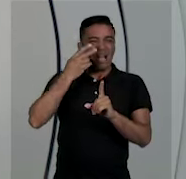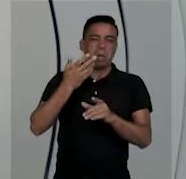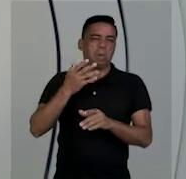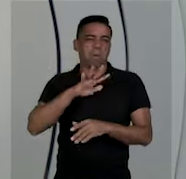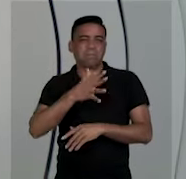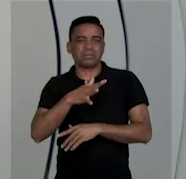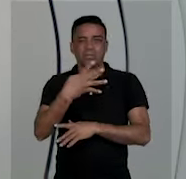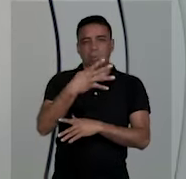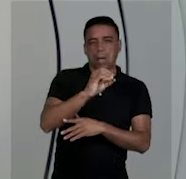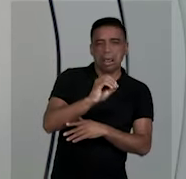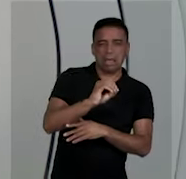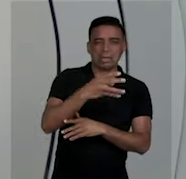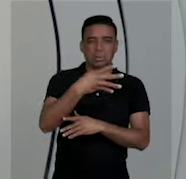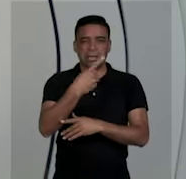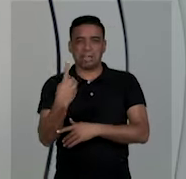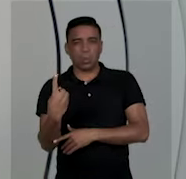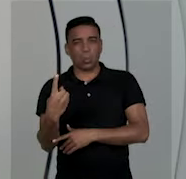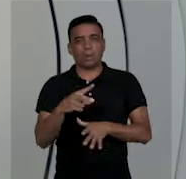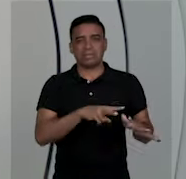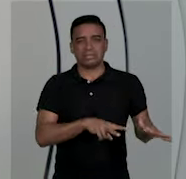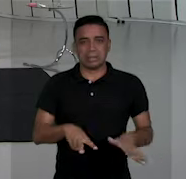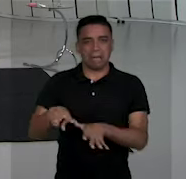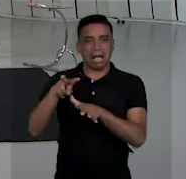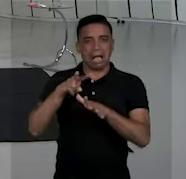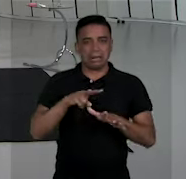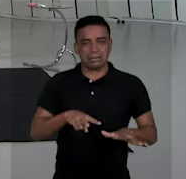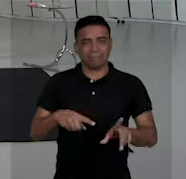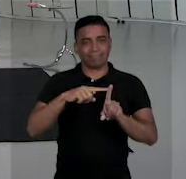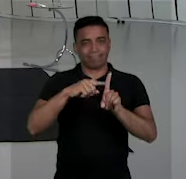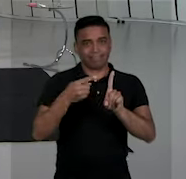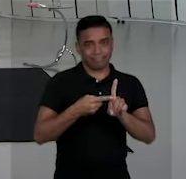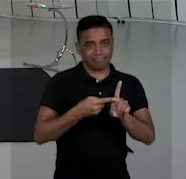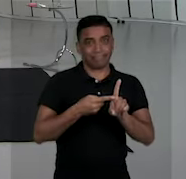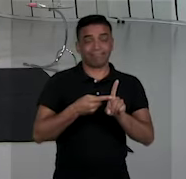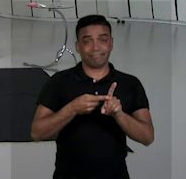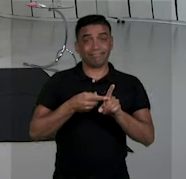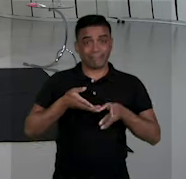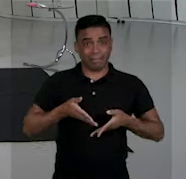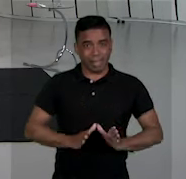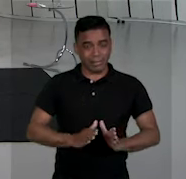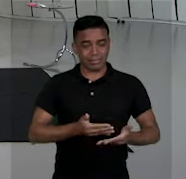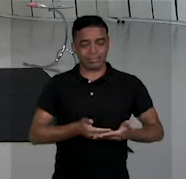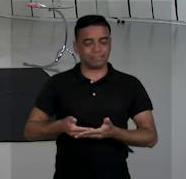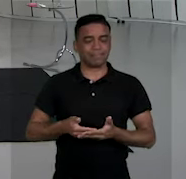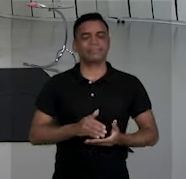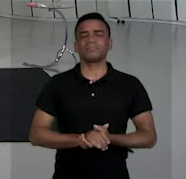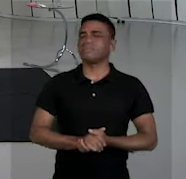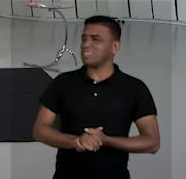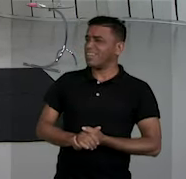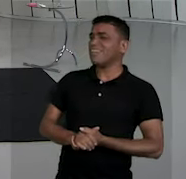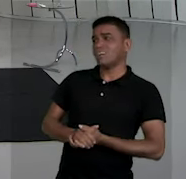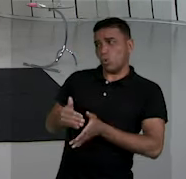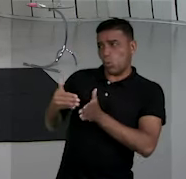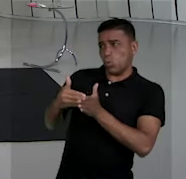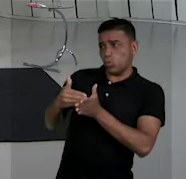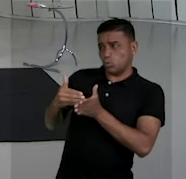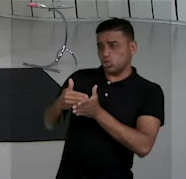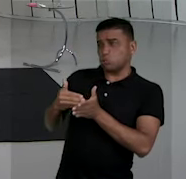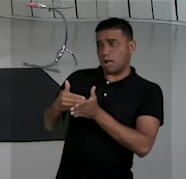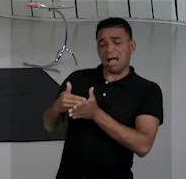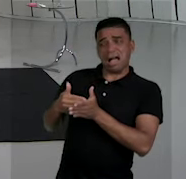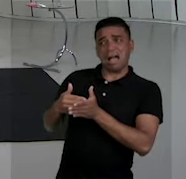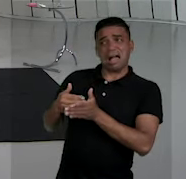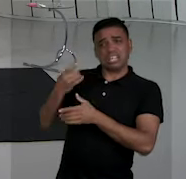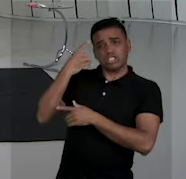até 40, 41 semanas de gestação. E normalmente conta pela última data da menstruação, correto? É isso, a gente calcula